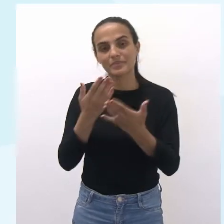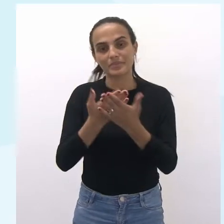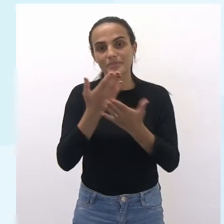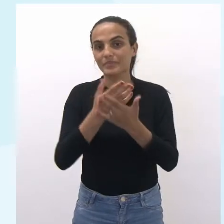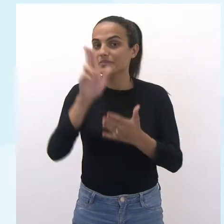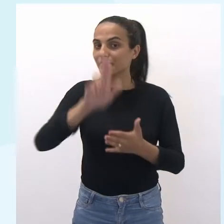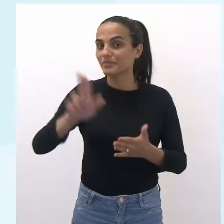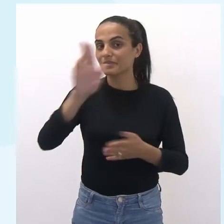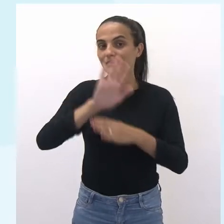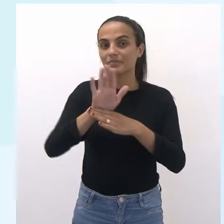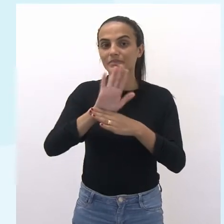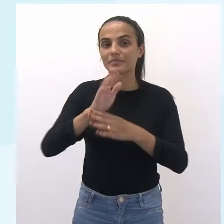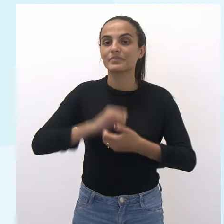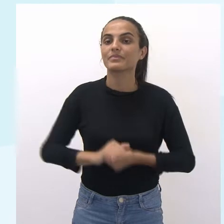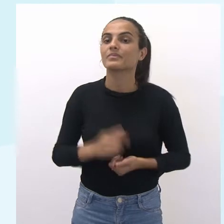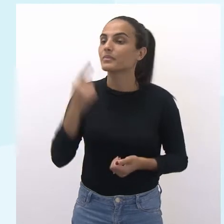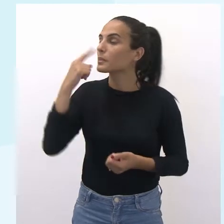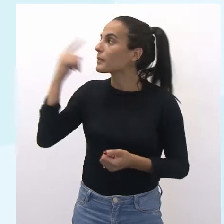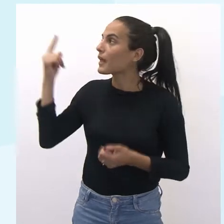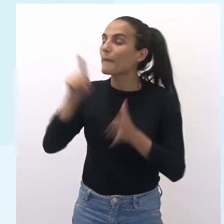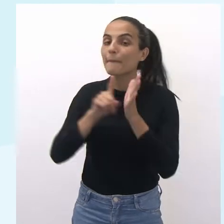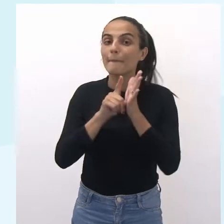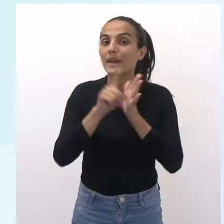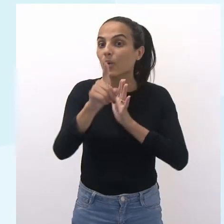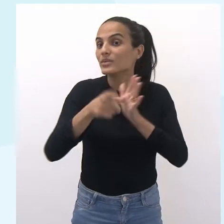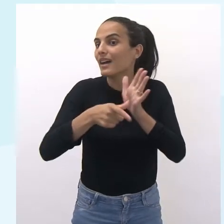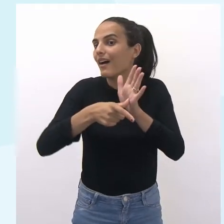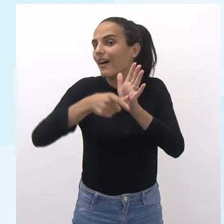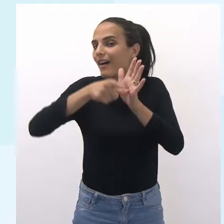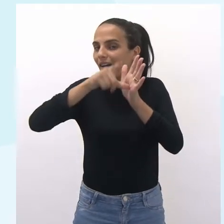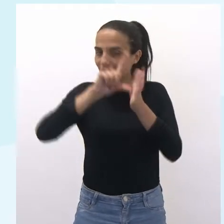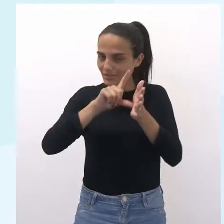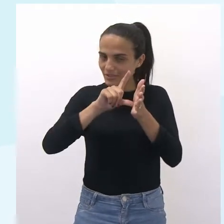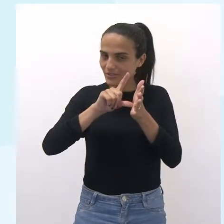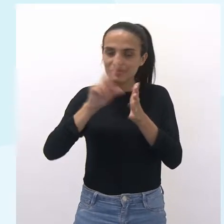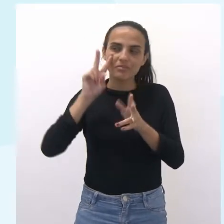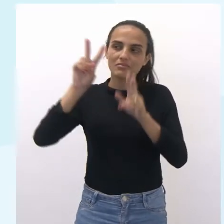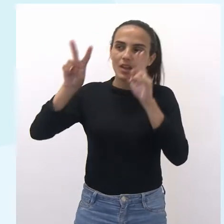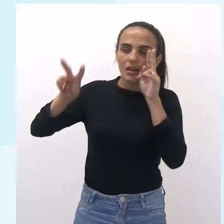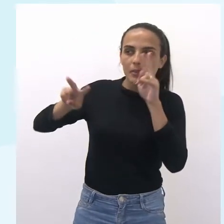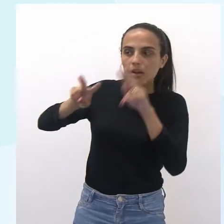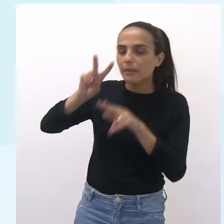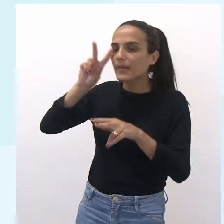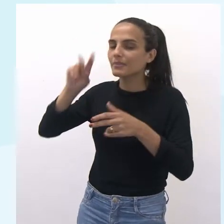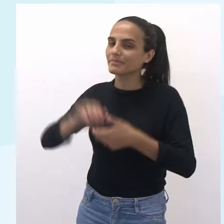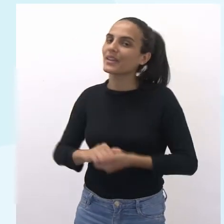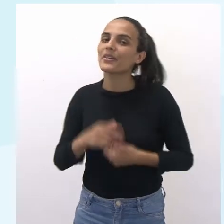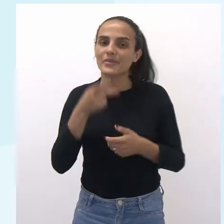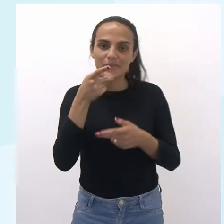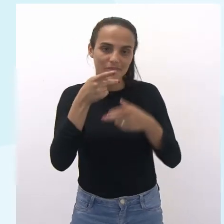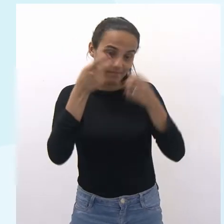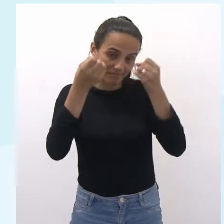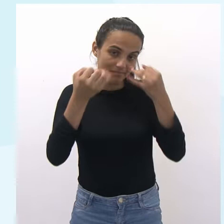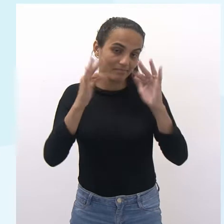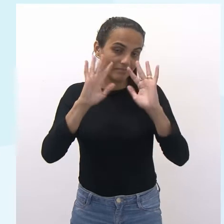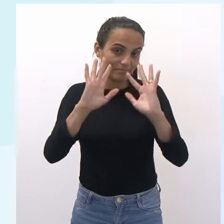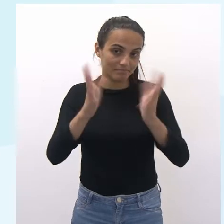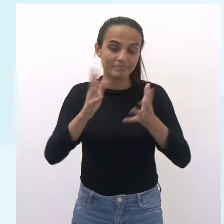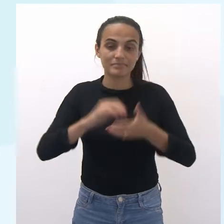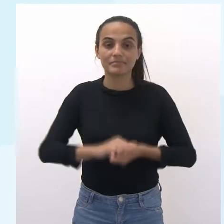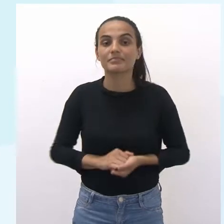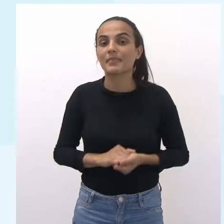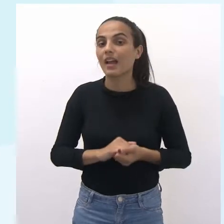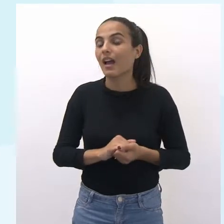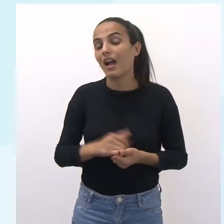vídeos. Perguntas antes do visionamento. Então, é o que eu já falei mais ou menos para vocês, né? A